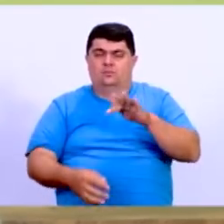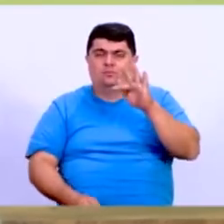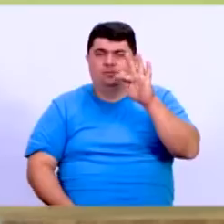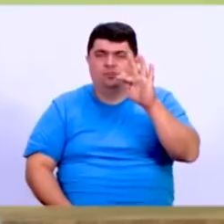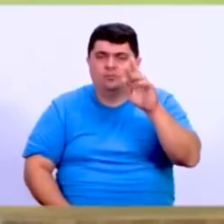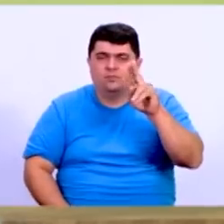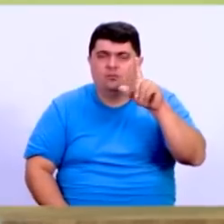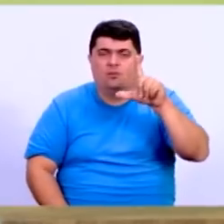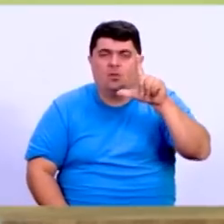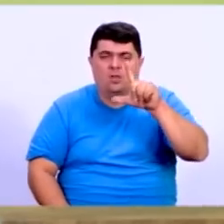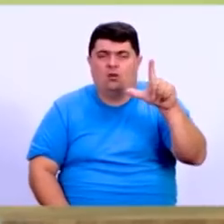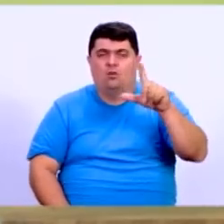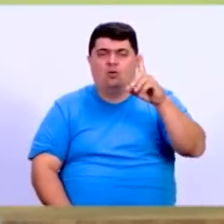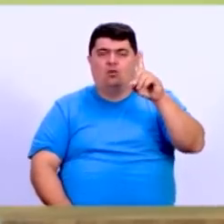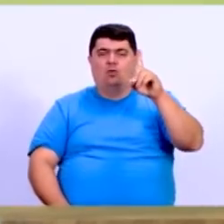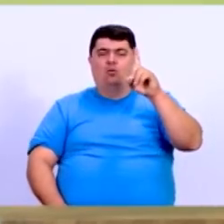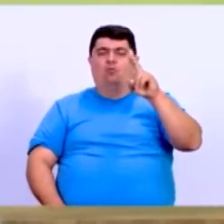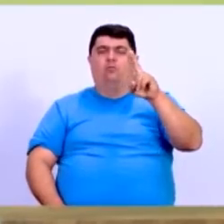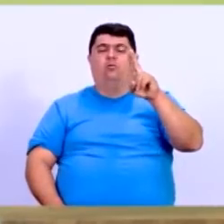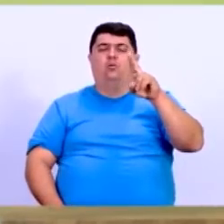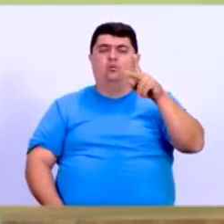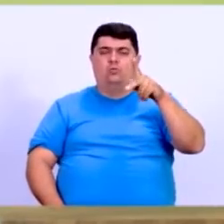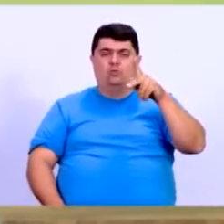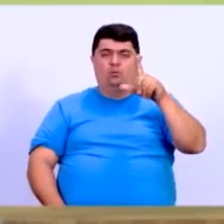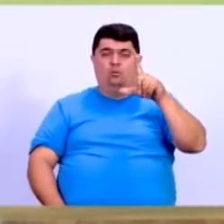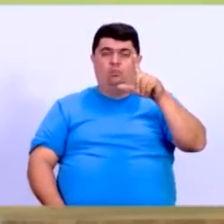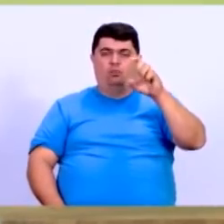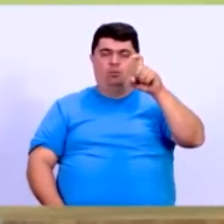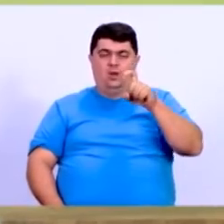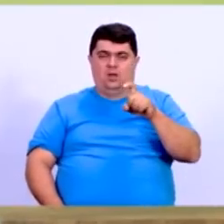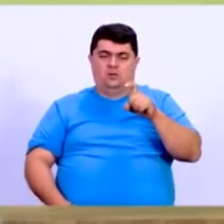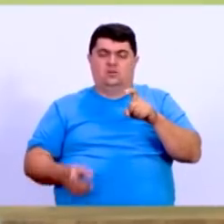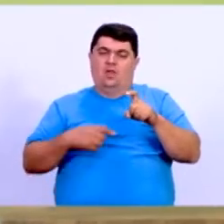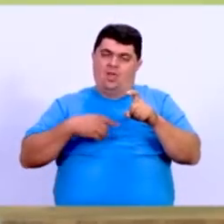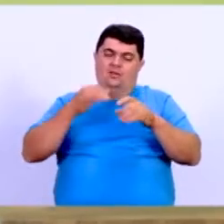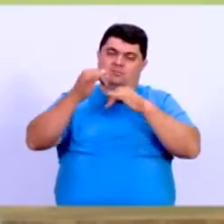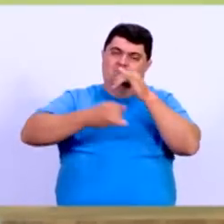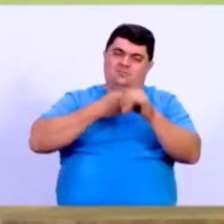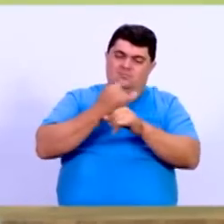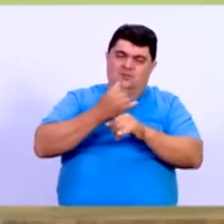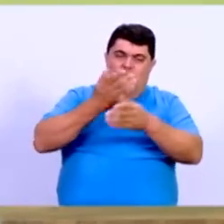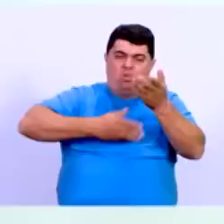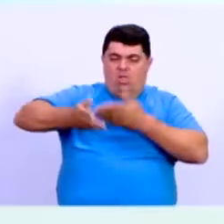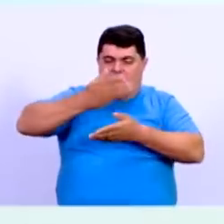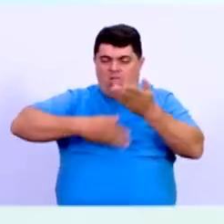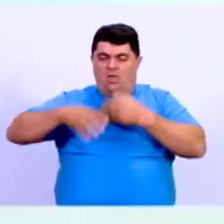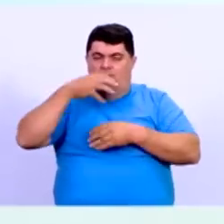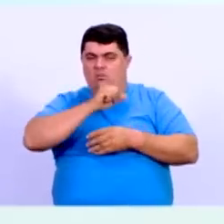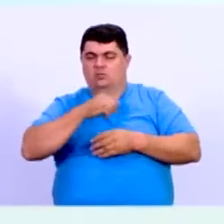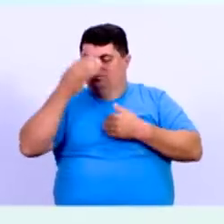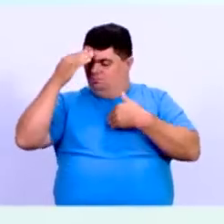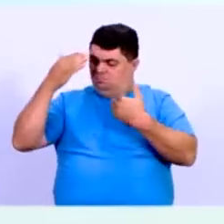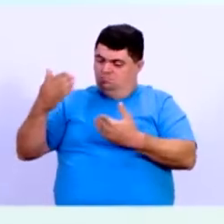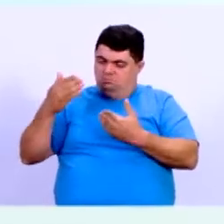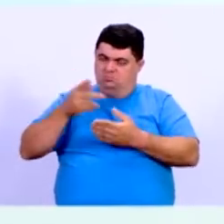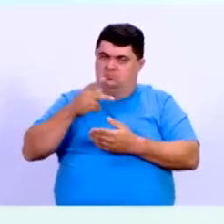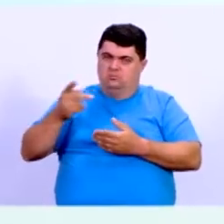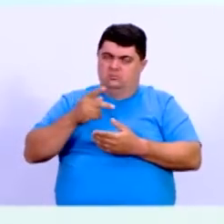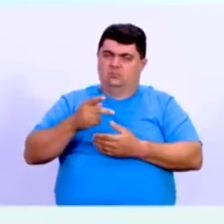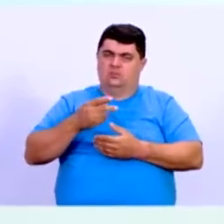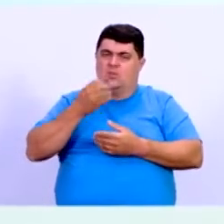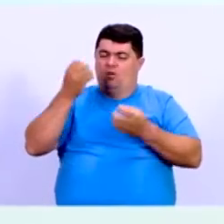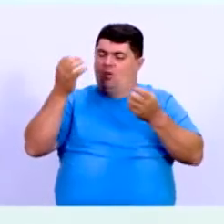a internet, que os equipamentos comunicam entre si simultaneamente em alta velocidade. Muito bem, professor. Obrigado. Olha só, pessoal,